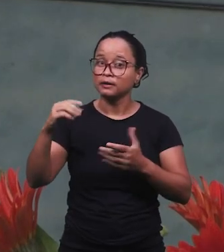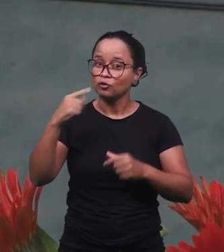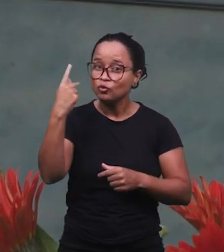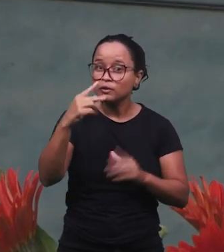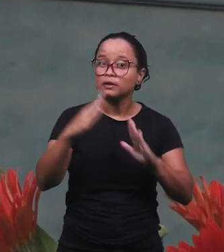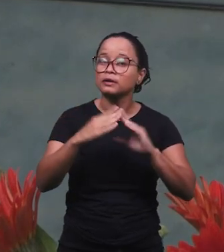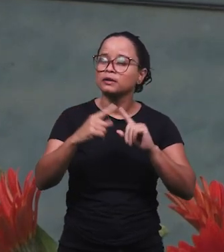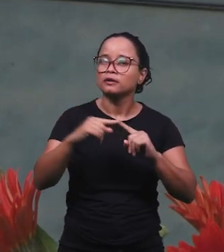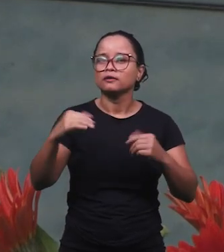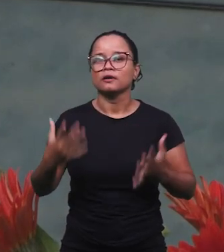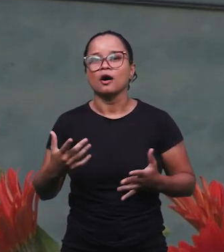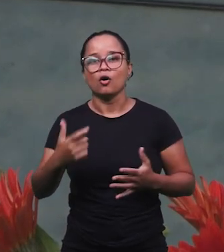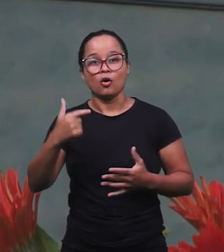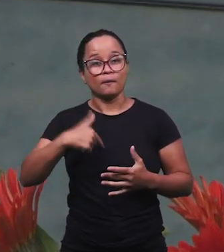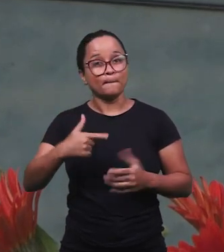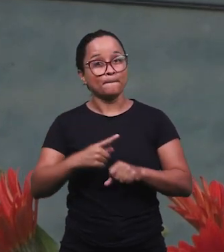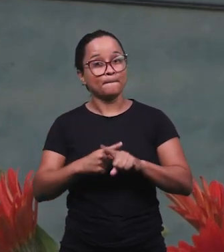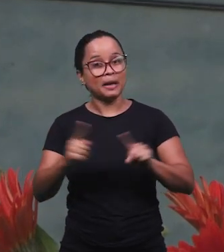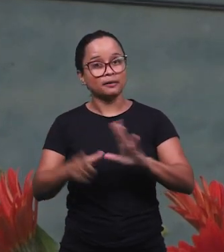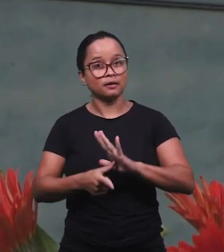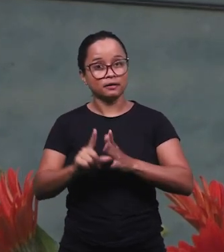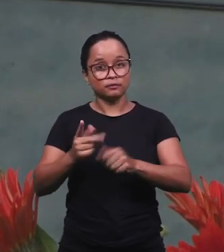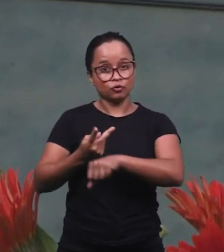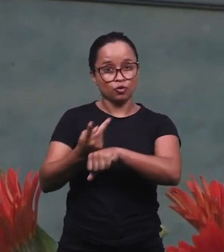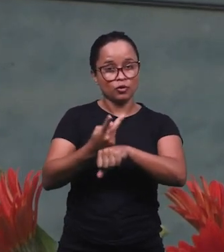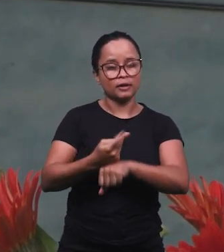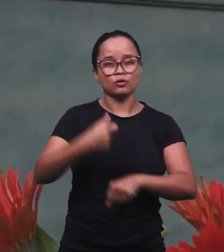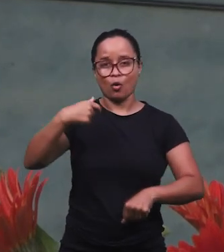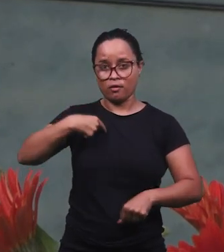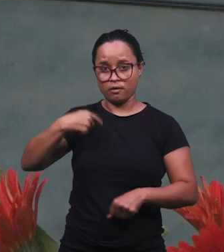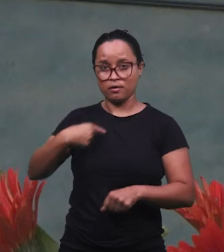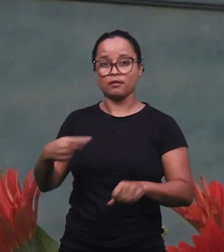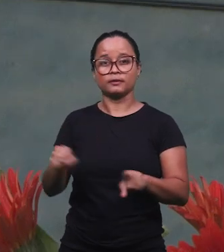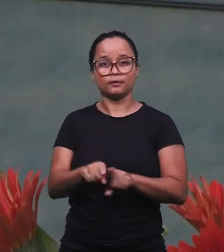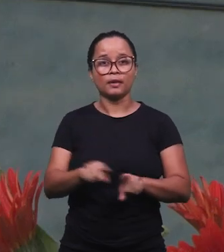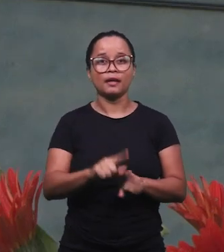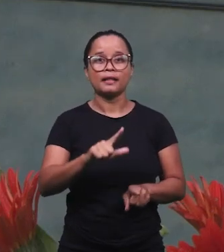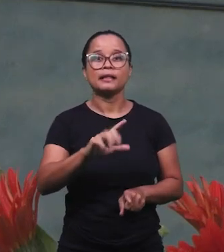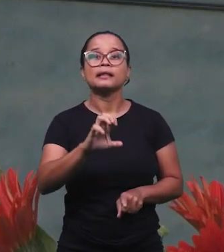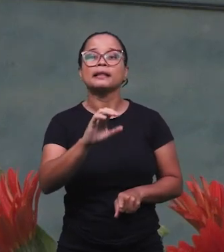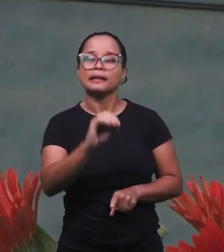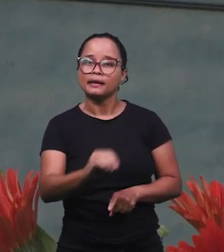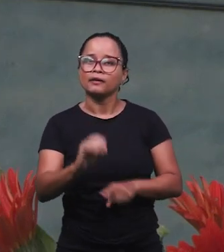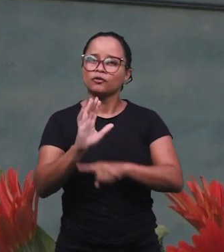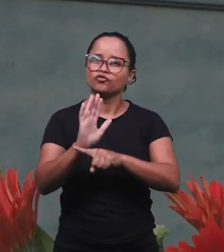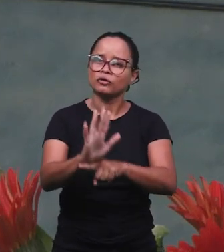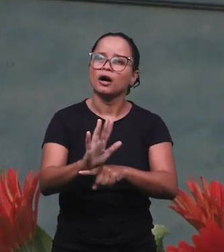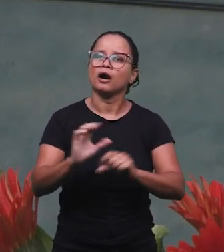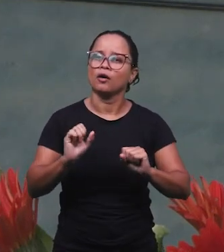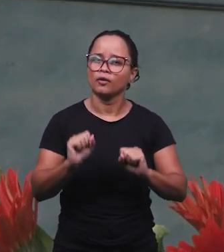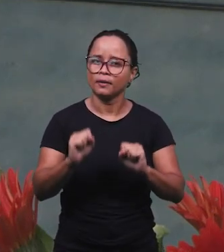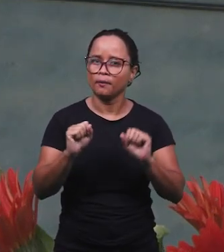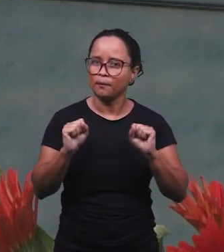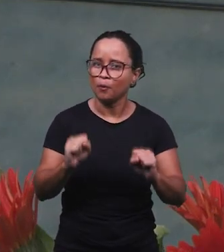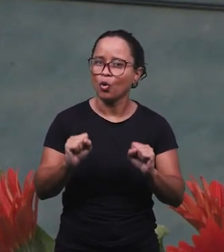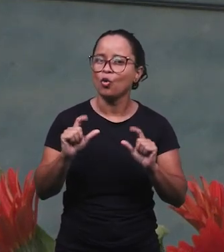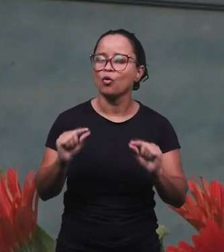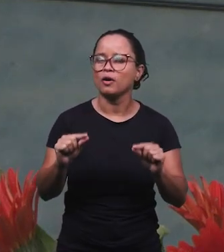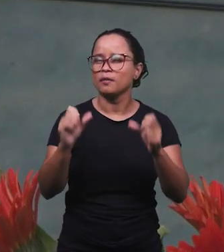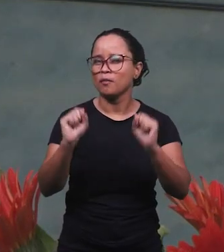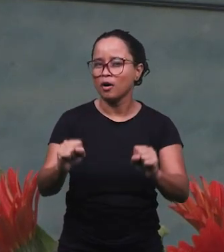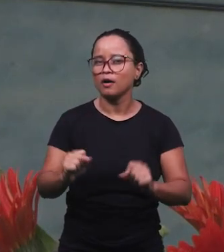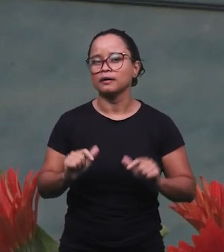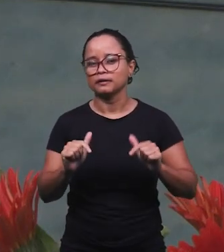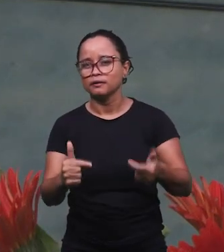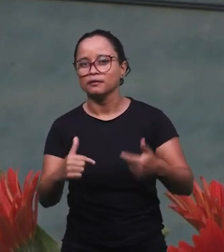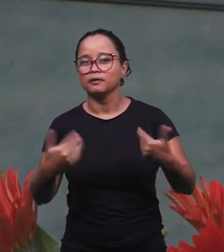podemos dar essa informação a hora que você precisar, o que é possível, o que se deve fazer, o que não se deve